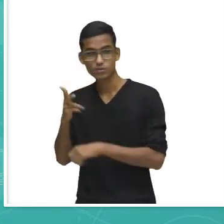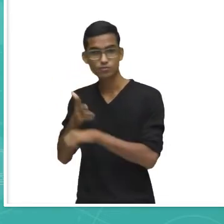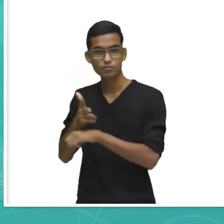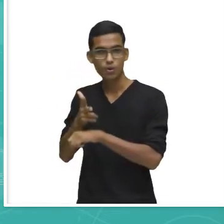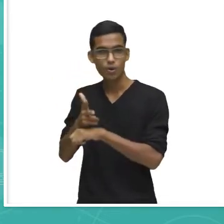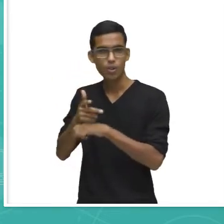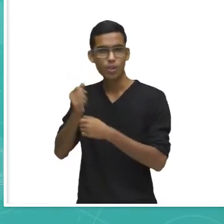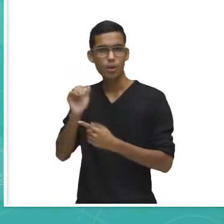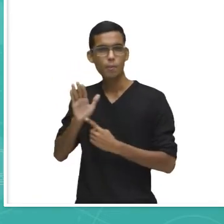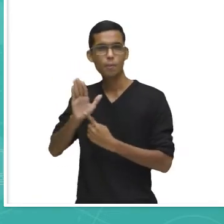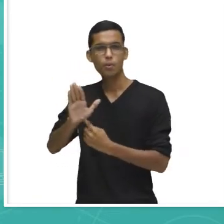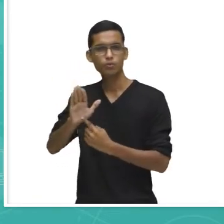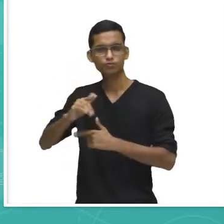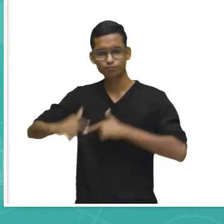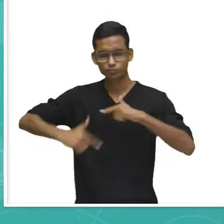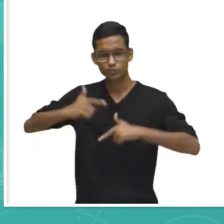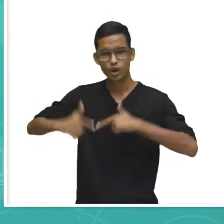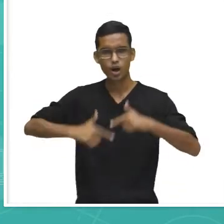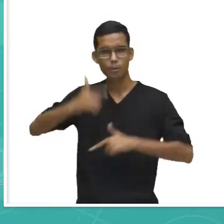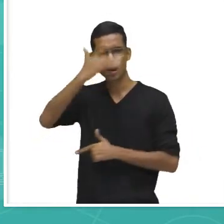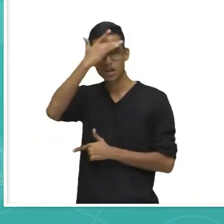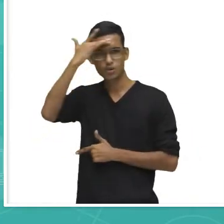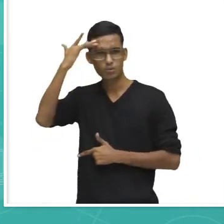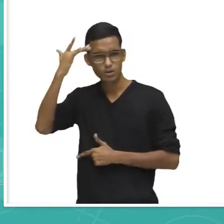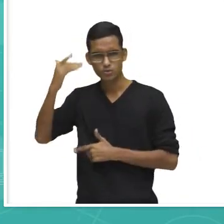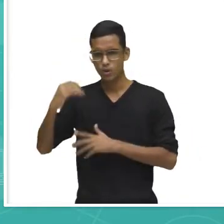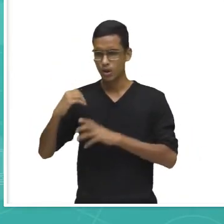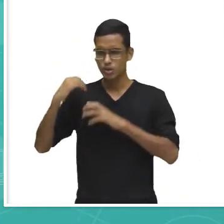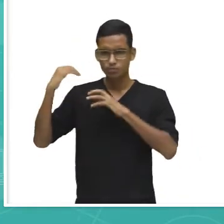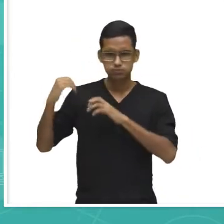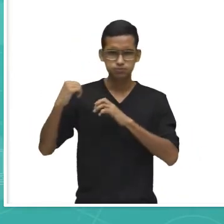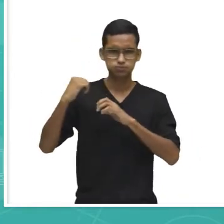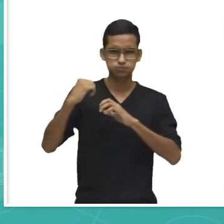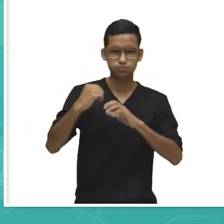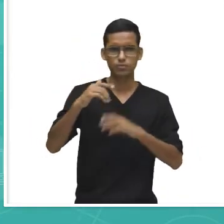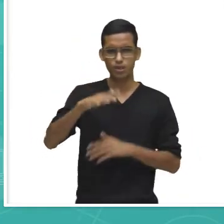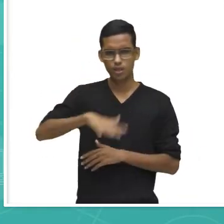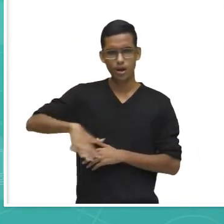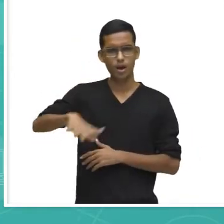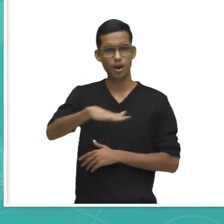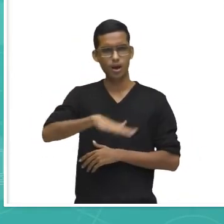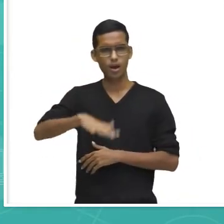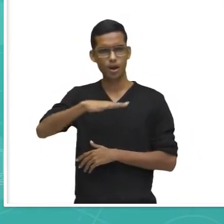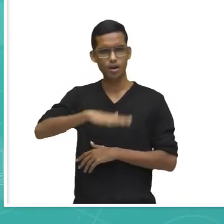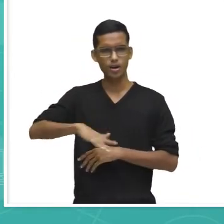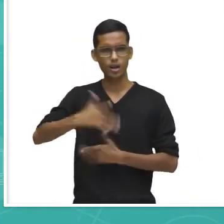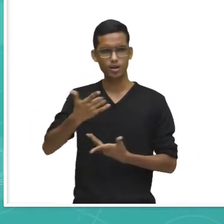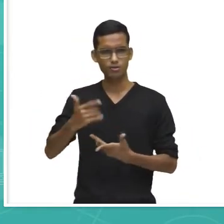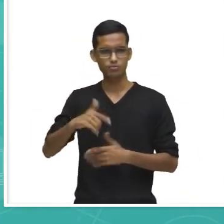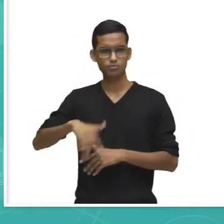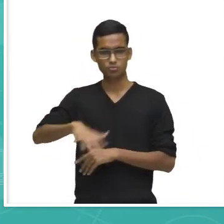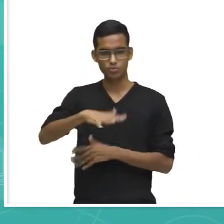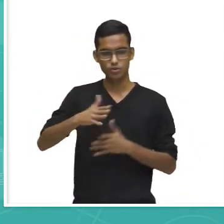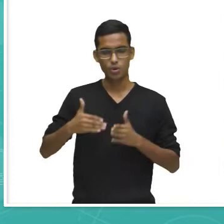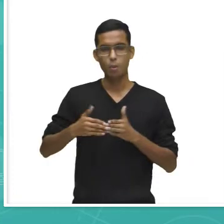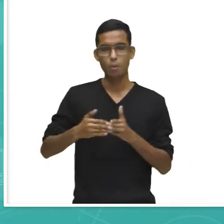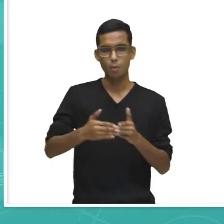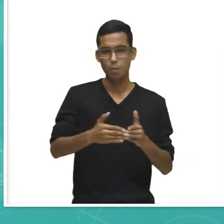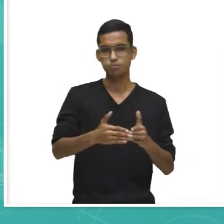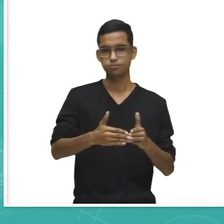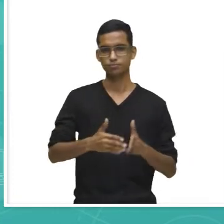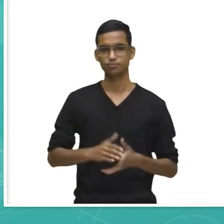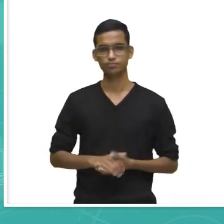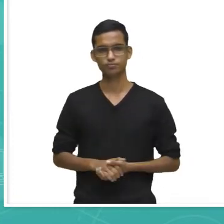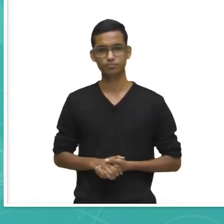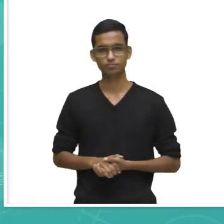dos estivadores lá na Manaus Moderna, né? Precisamente no ródulo, né? Então, vocês estão vendo aí essas